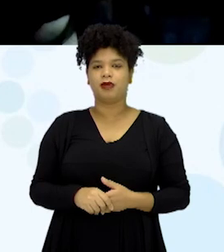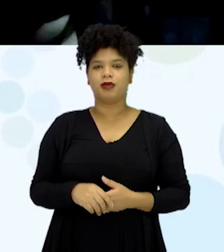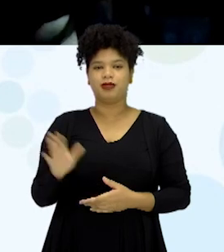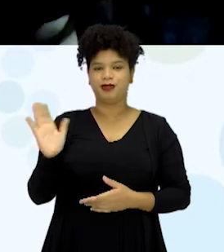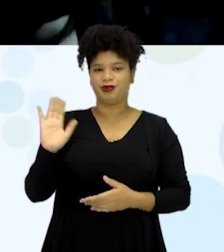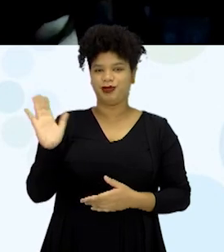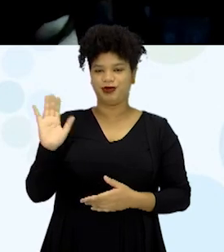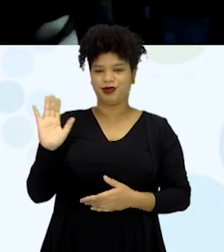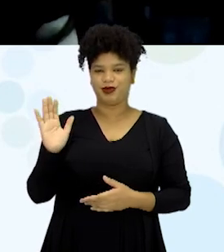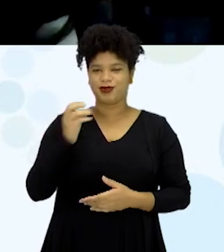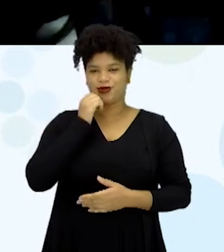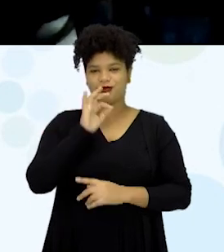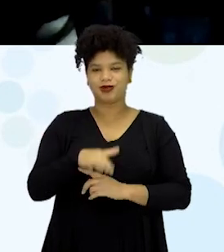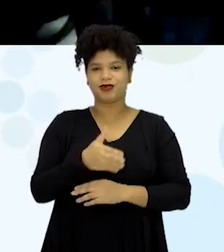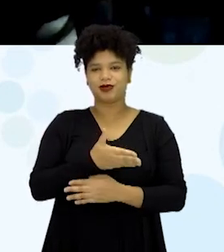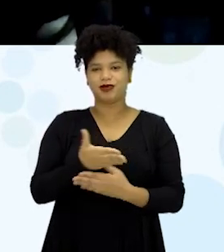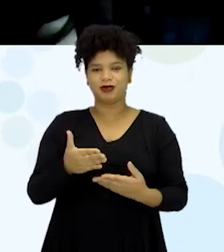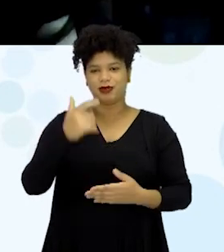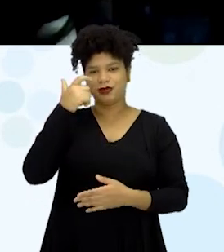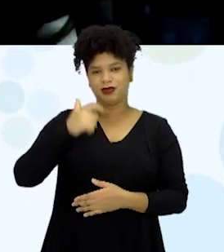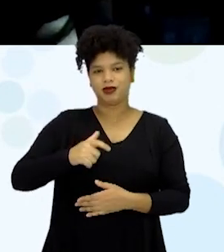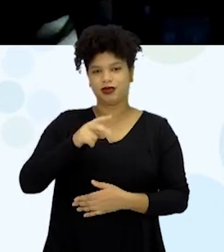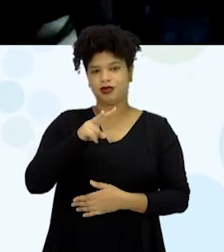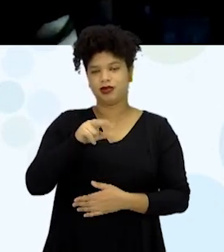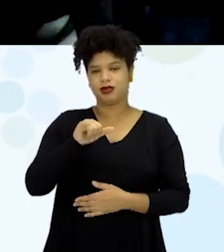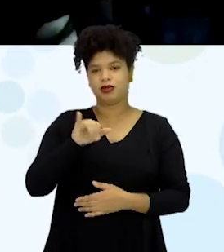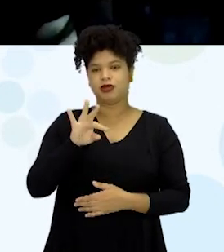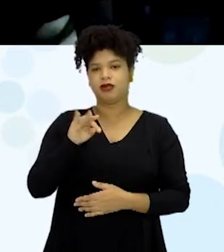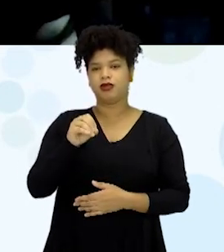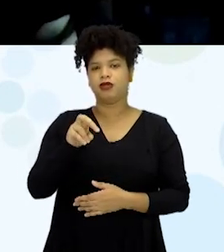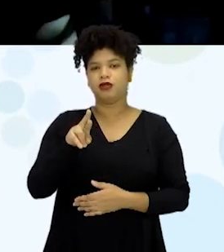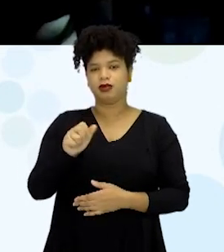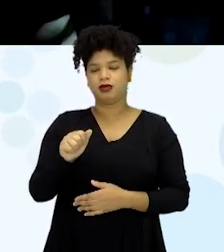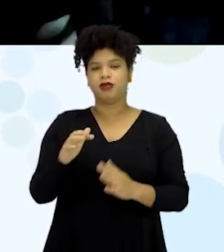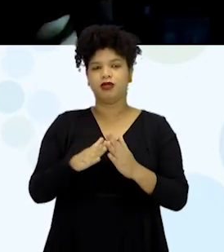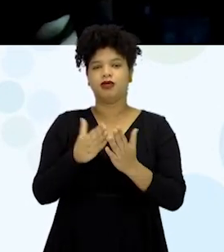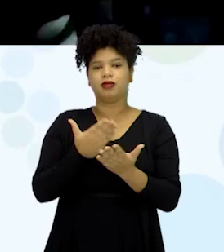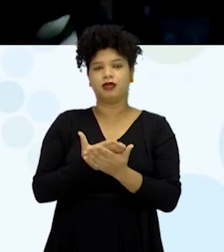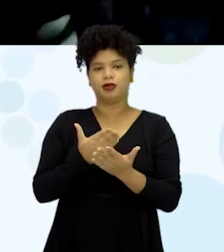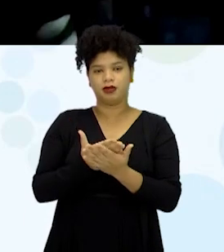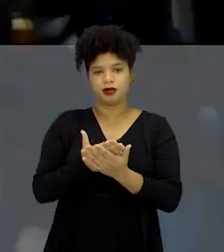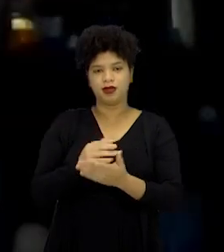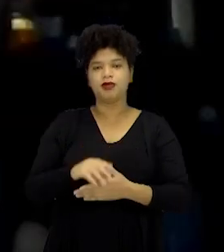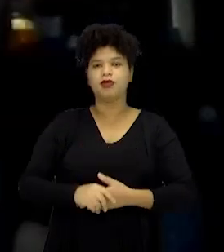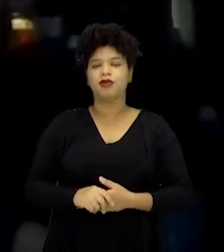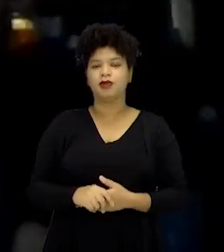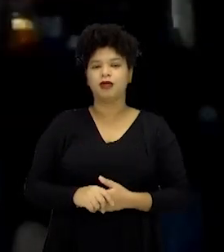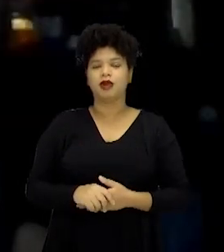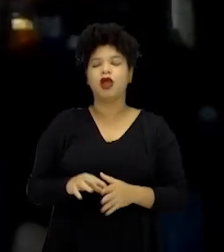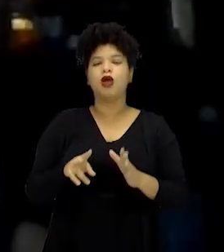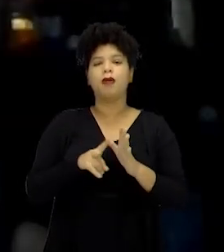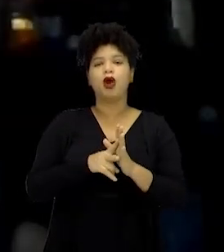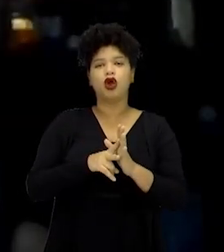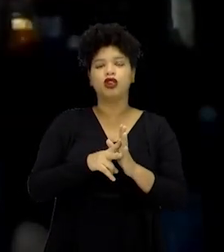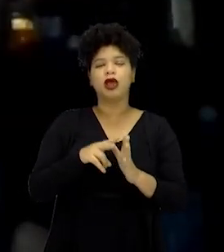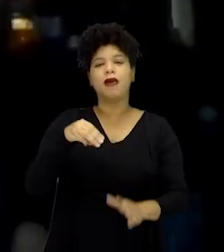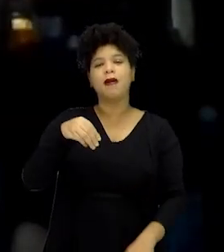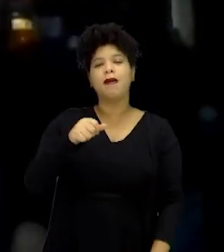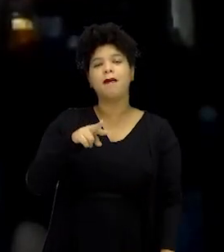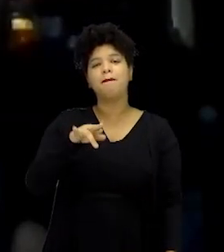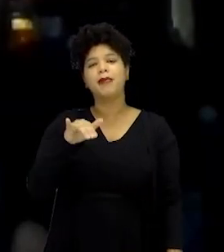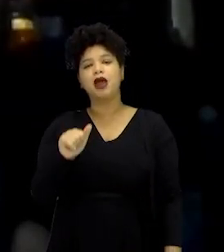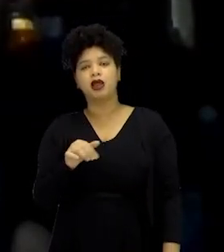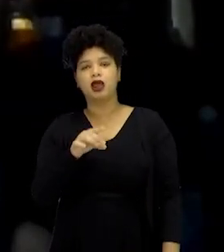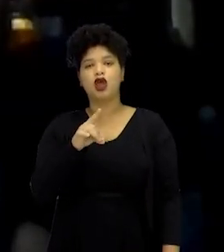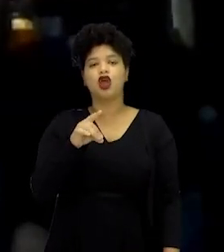Olá, gente. Boa tarde a todos. Meu nome é Vitória Cristina. Eu sou da Escola Estadual Professora Maria do Carmo de Godoy Ramos, que fica no